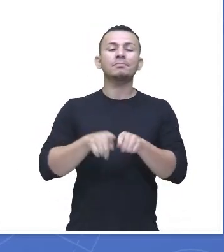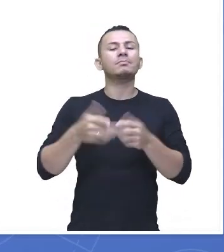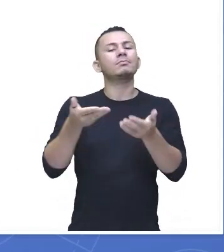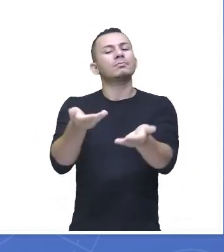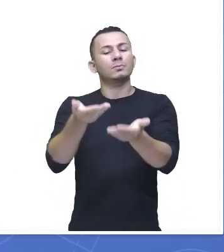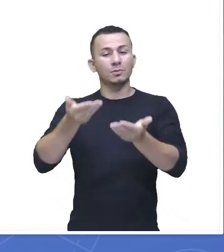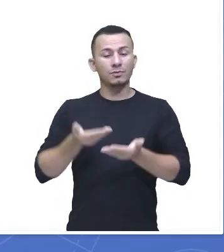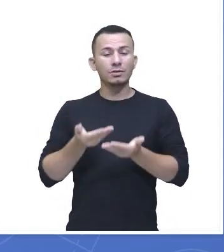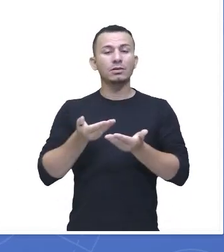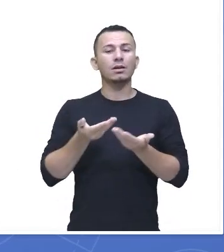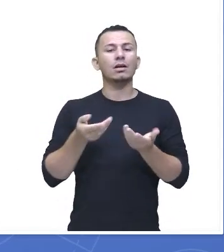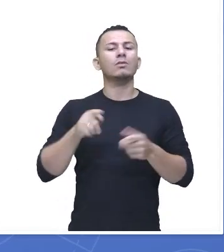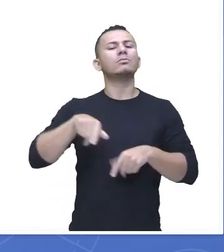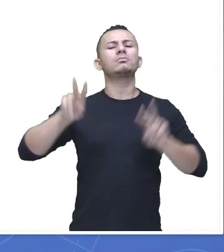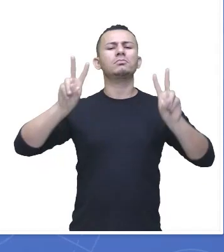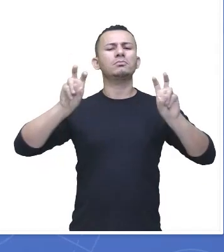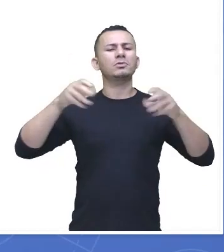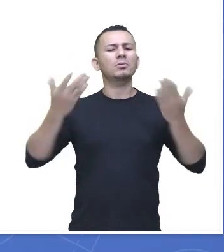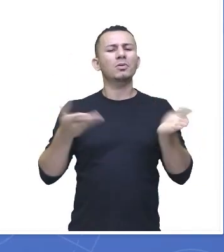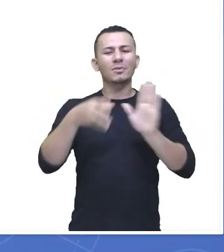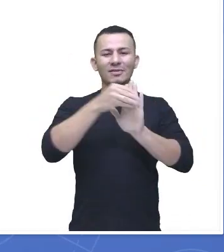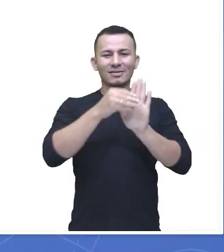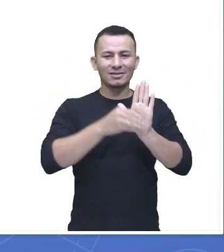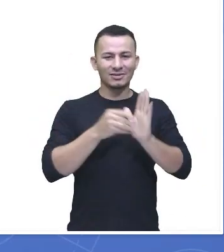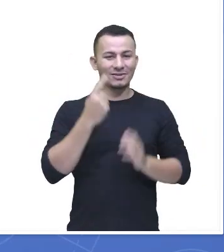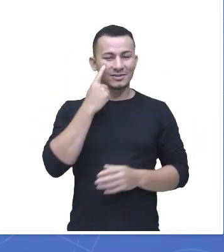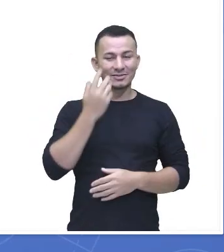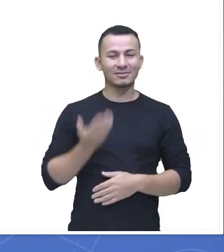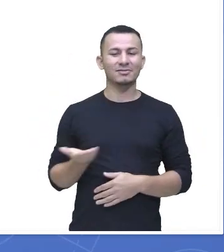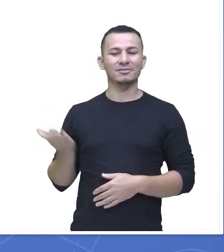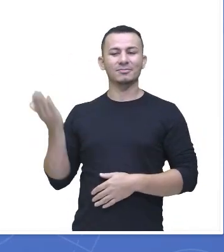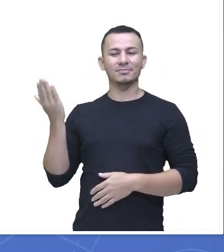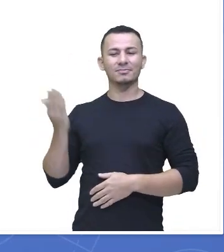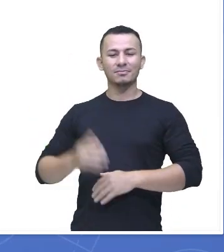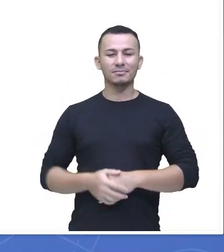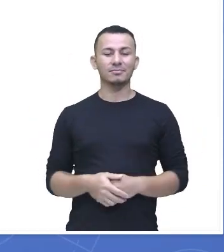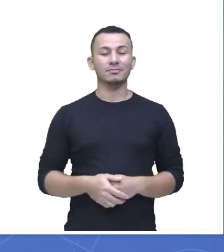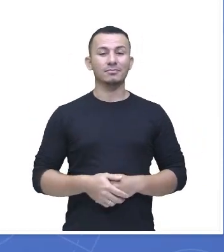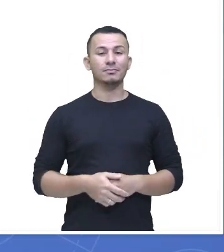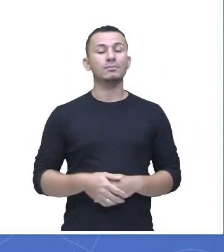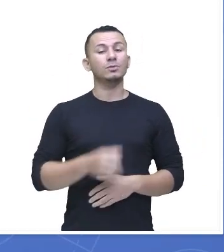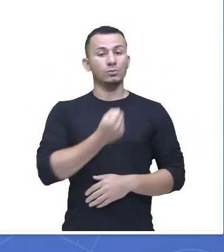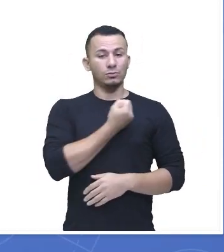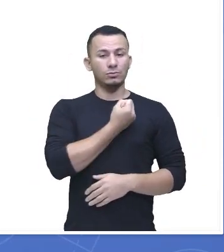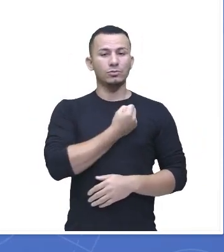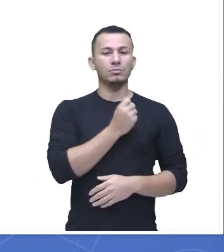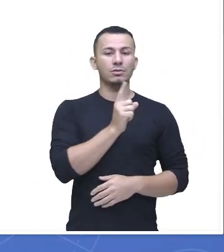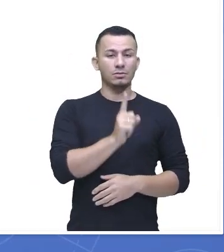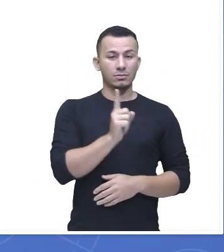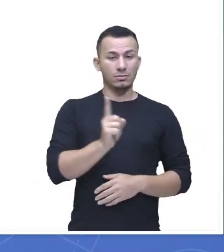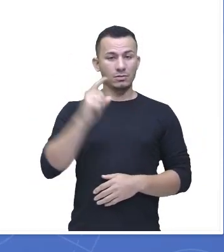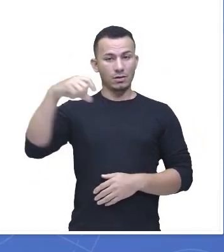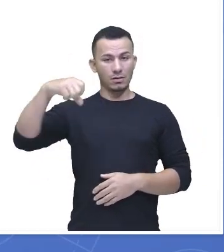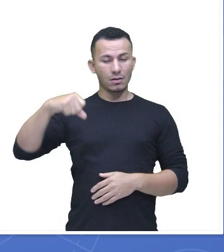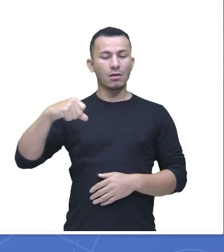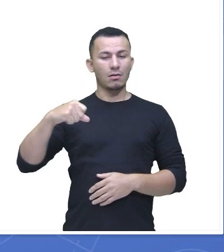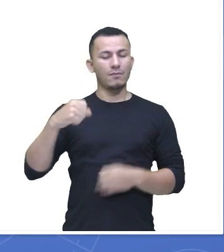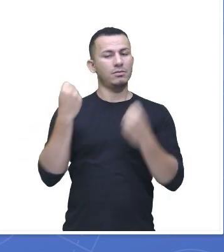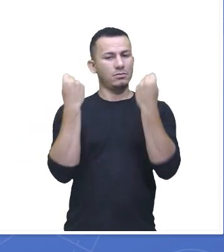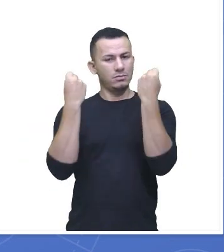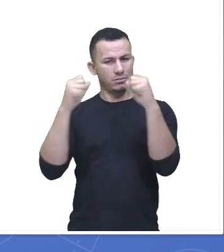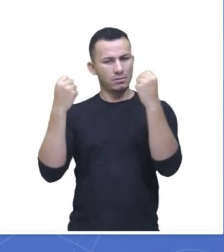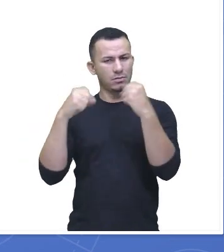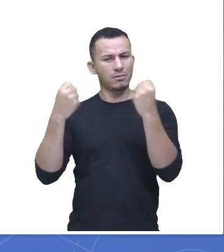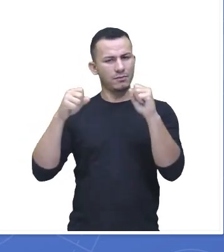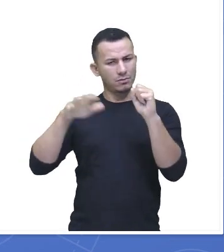a verificar qual é o nosso conteúdo de hoje. Então, a nossa aula é a 119, né? Aula de Educação